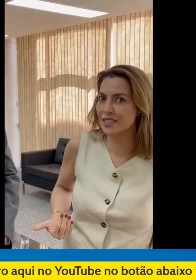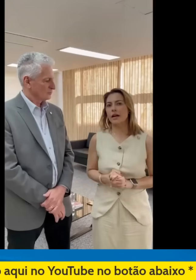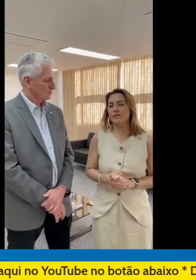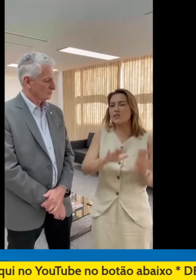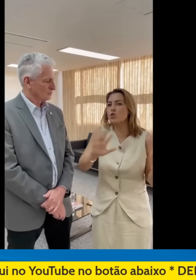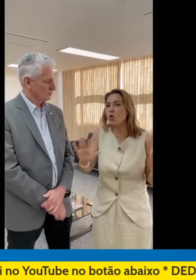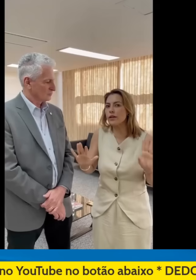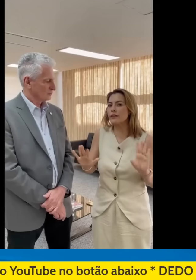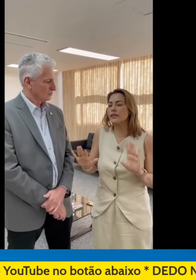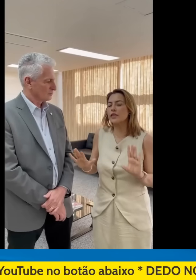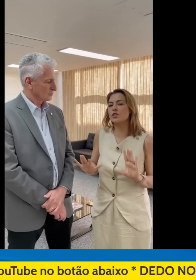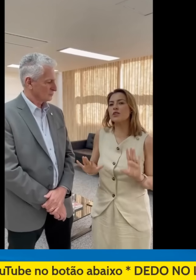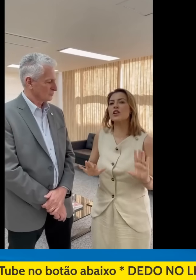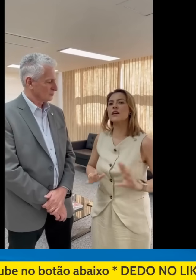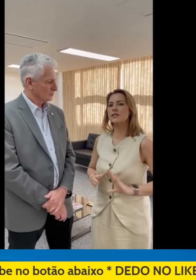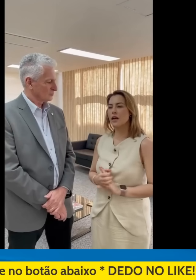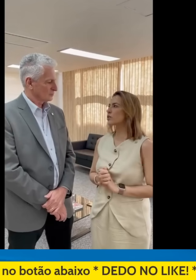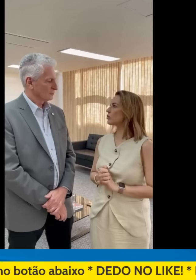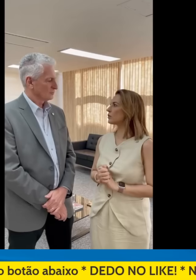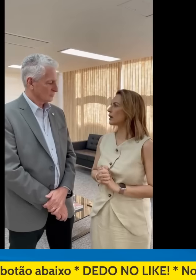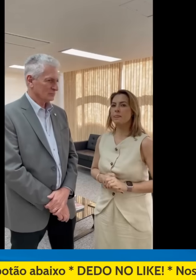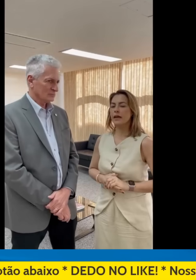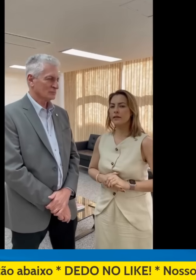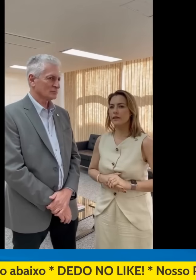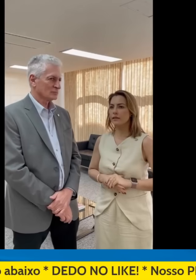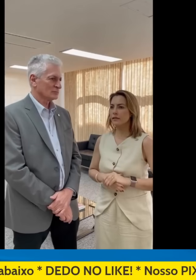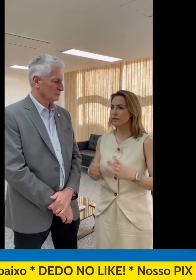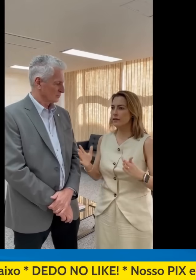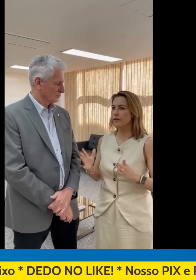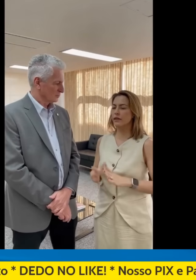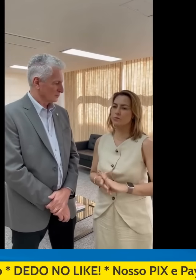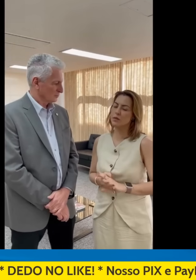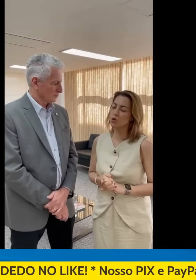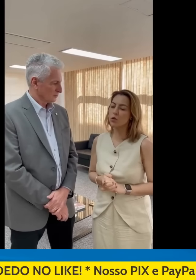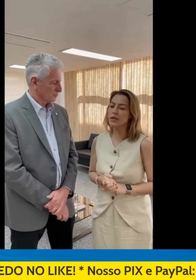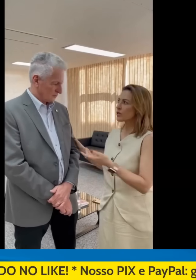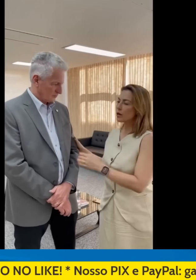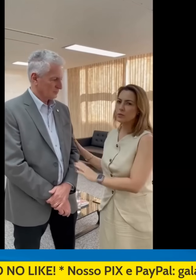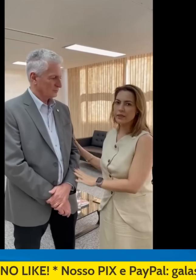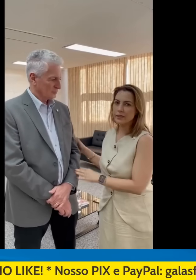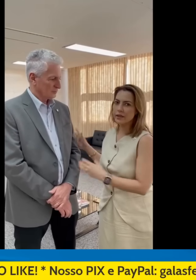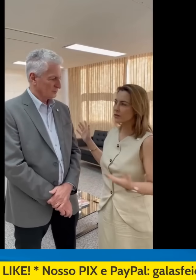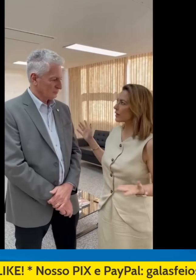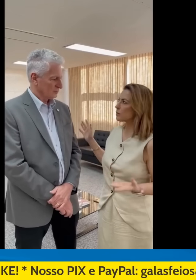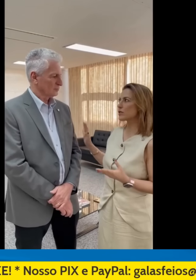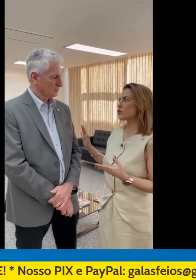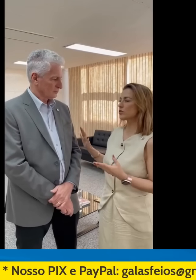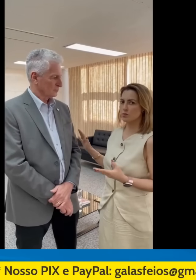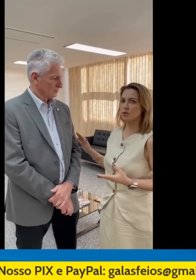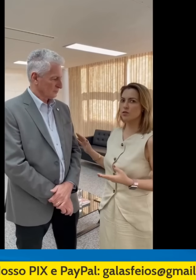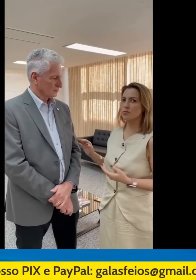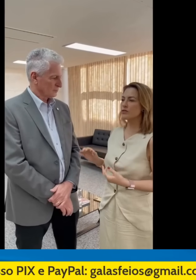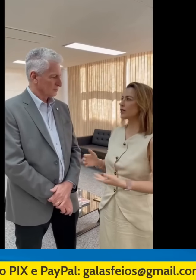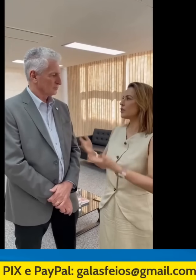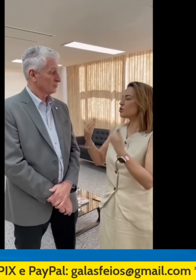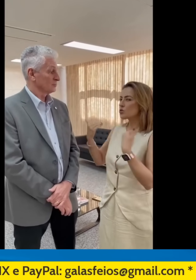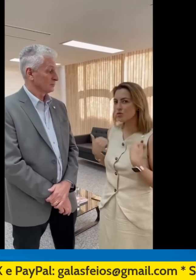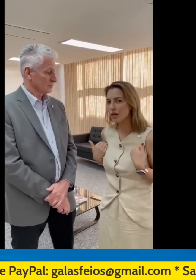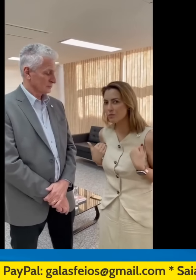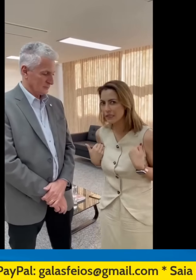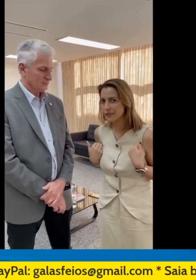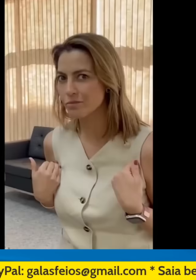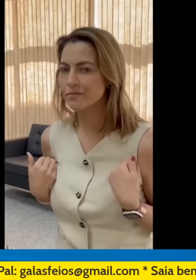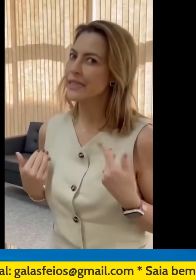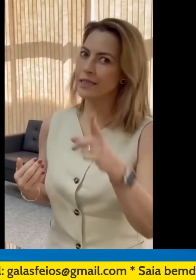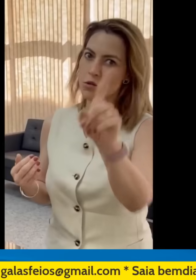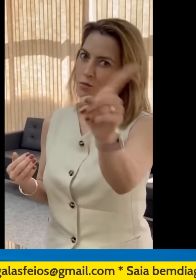escreveu e aí calejon você é maior traí hein mano não falou do Be para sor eu pedi para você falar eu pedi